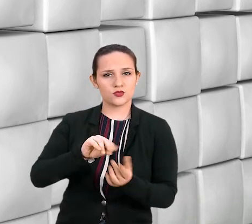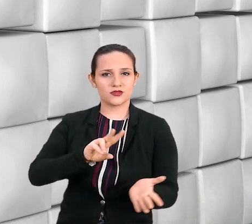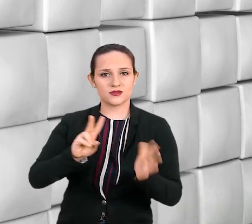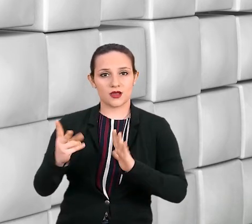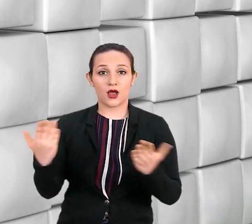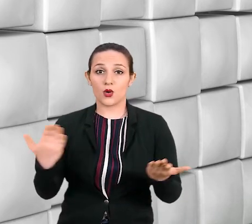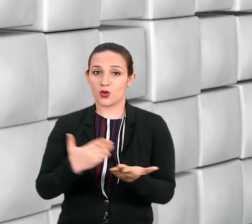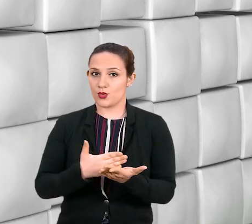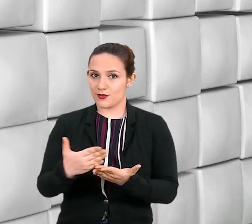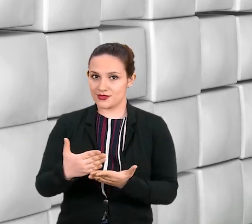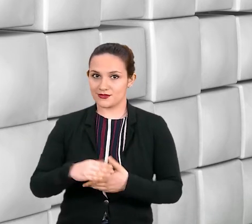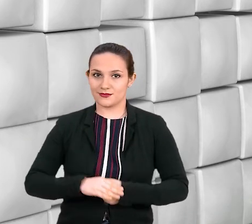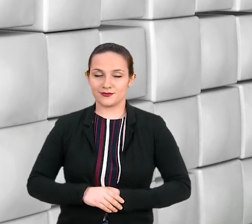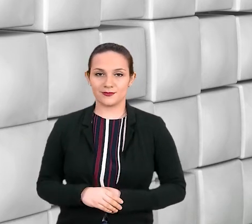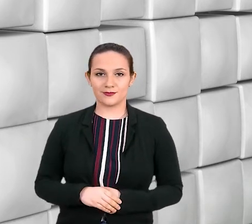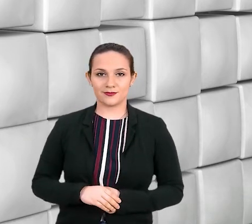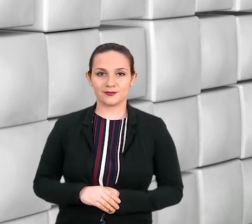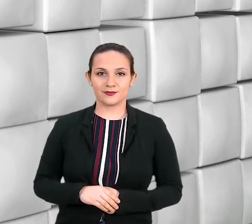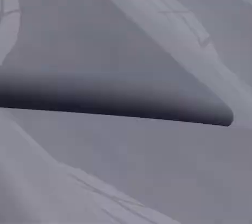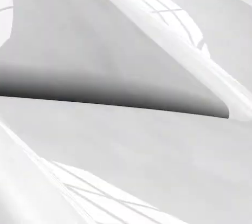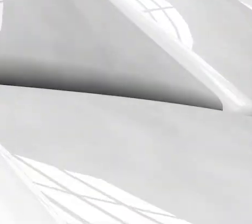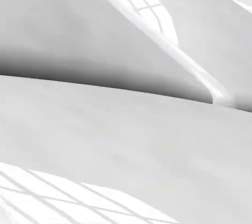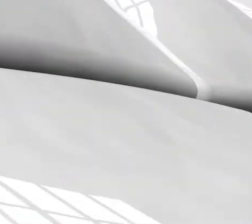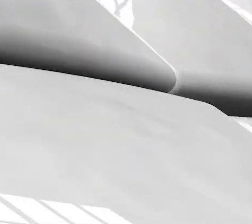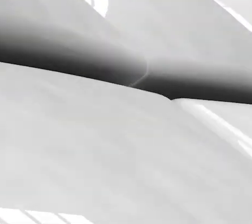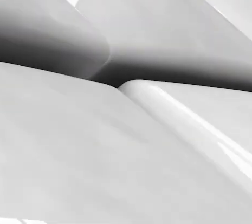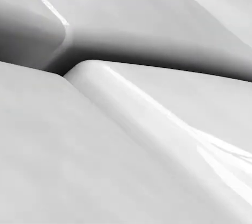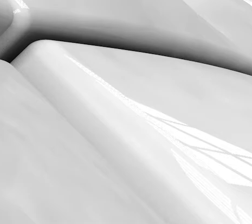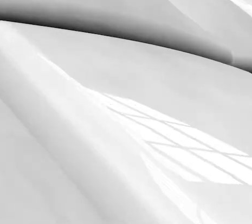semana, está começando agora.